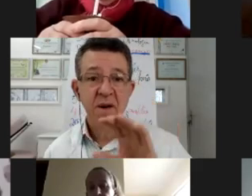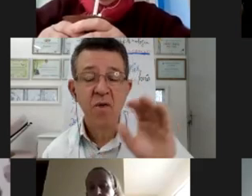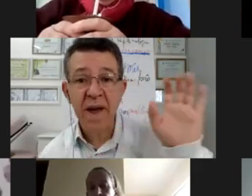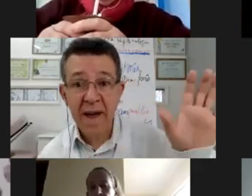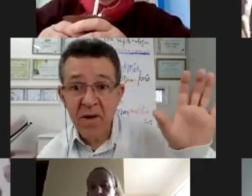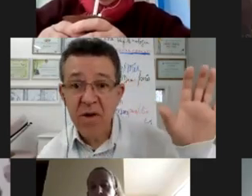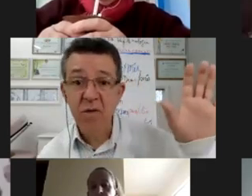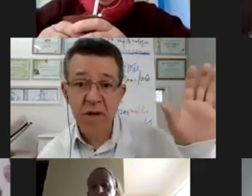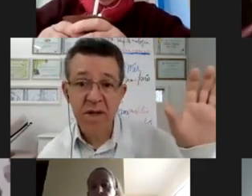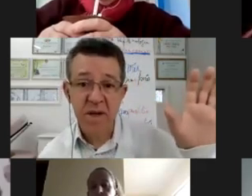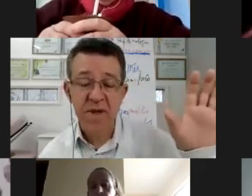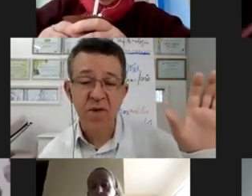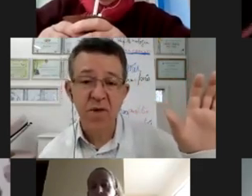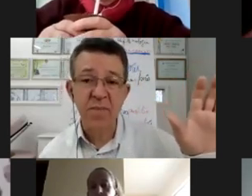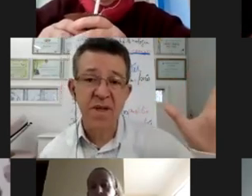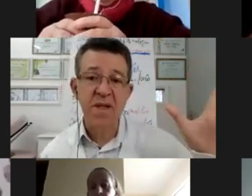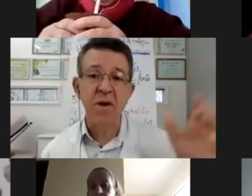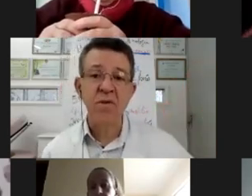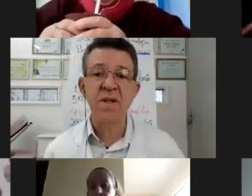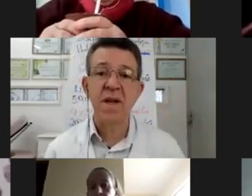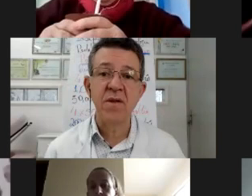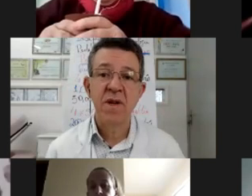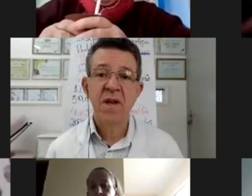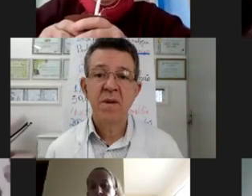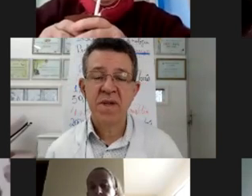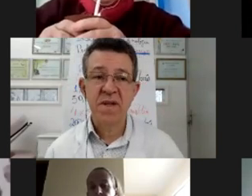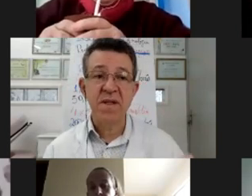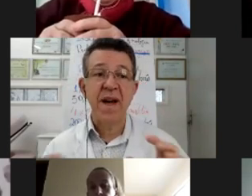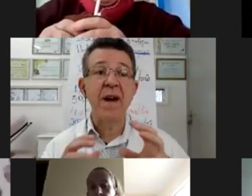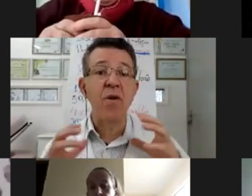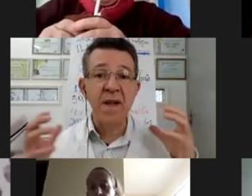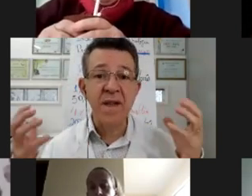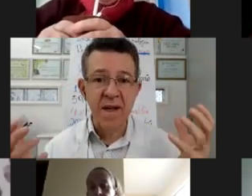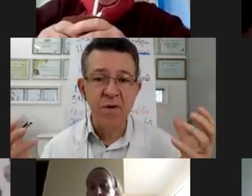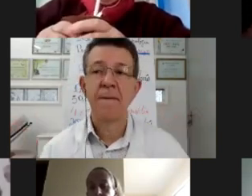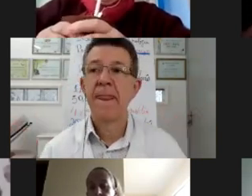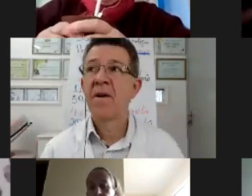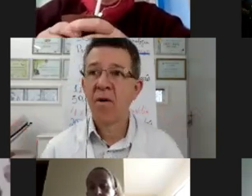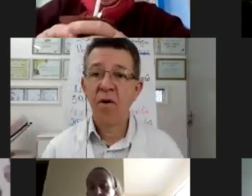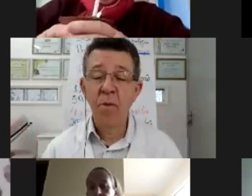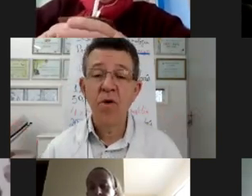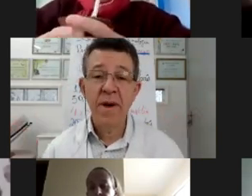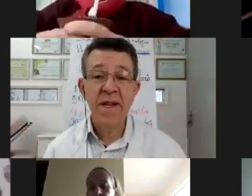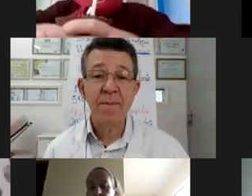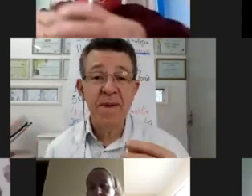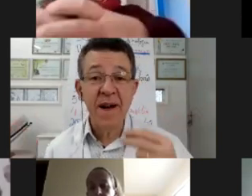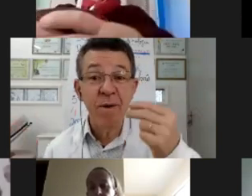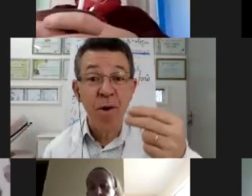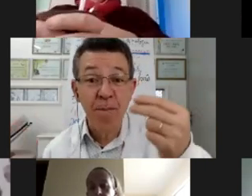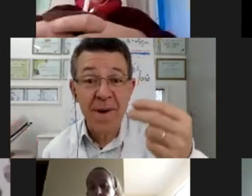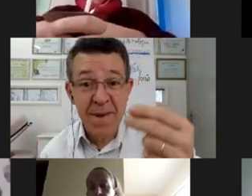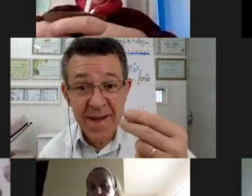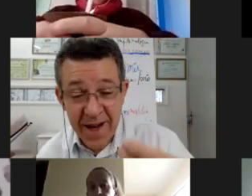câncer, o médico que cuida dessa pessoa precisa estar autorizando. Precisa estar recomendando como uma